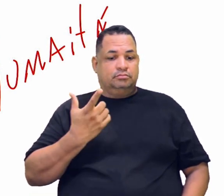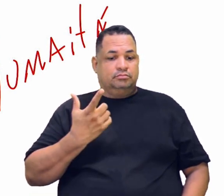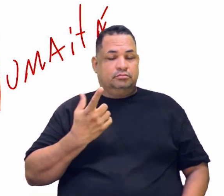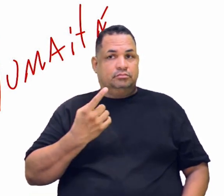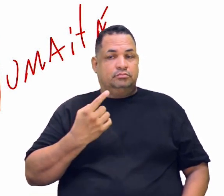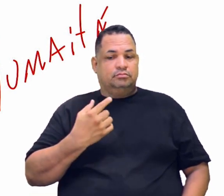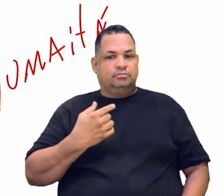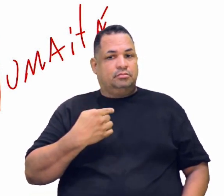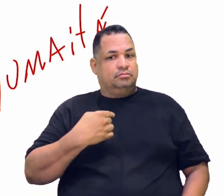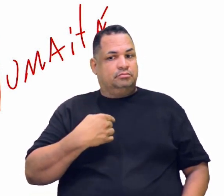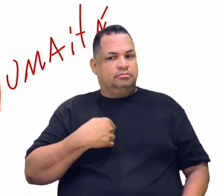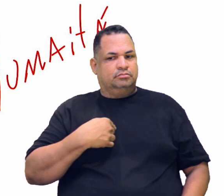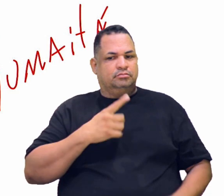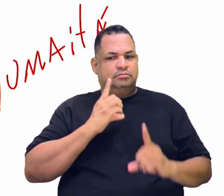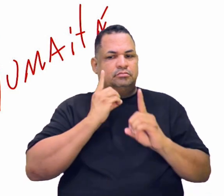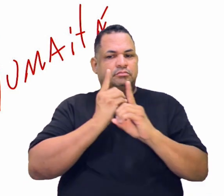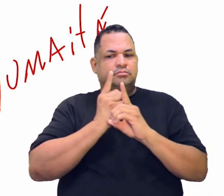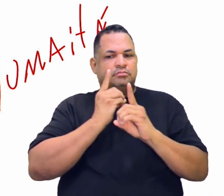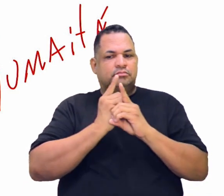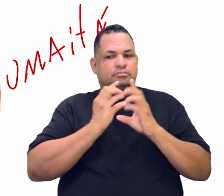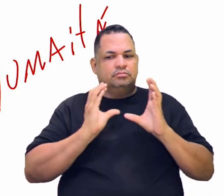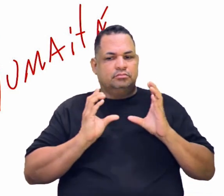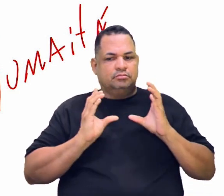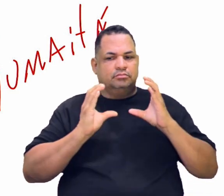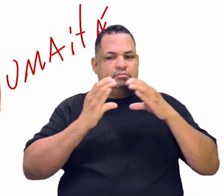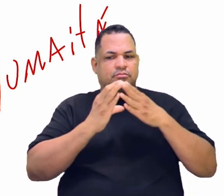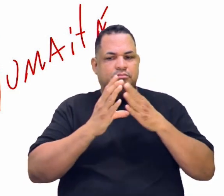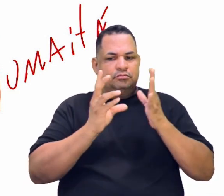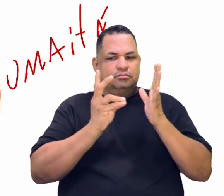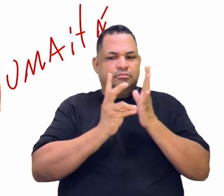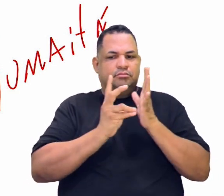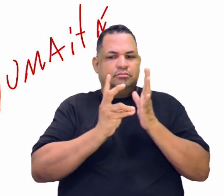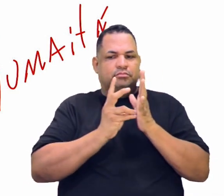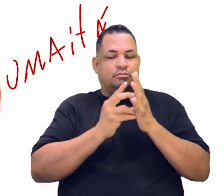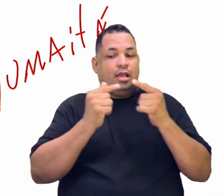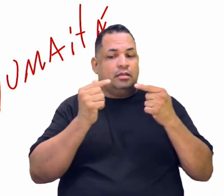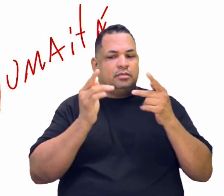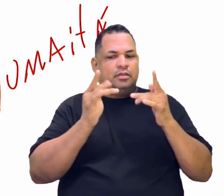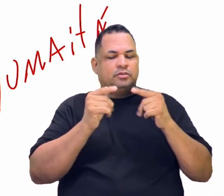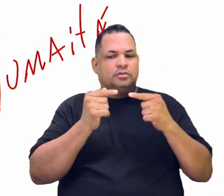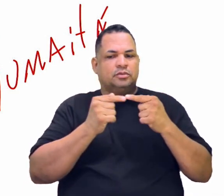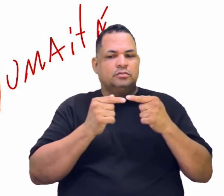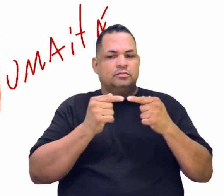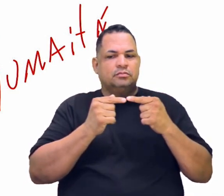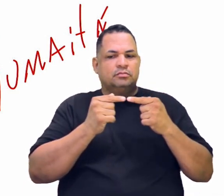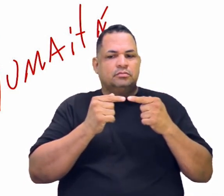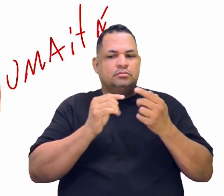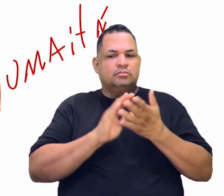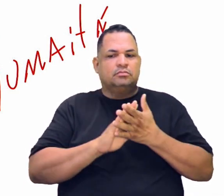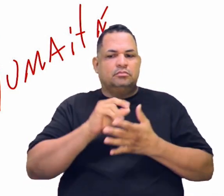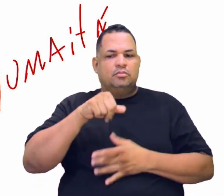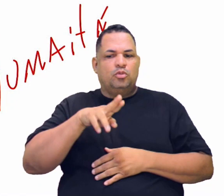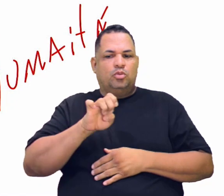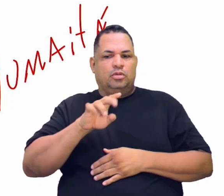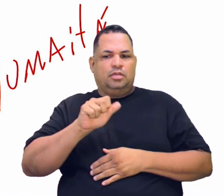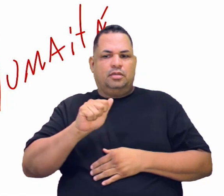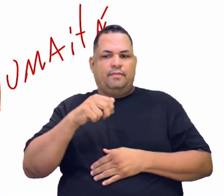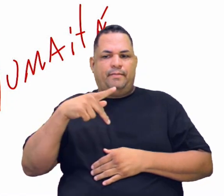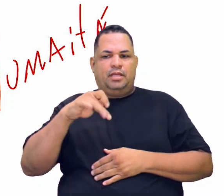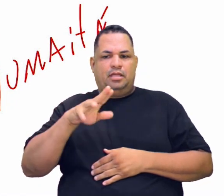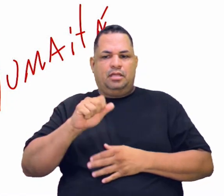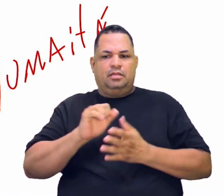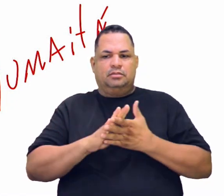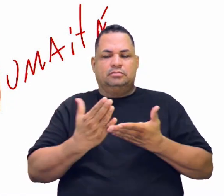eu encontrei a tribo indígena. Eu tive contato com esses Muras Pirahãs.